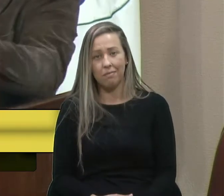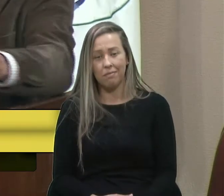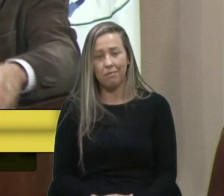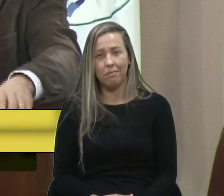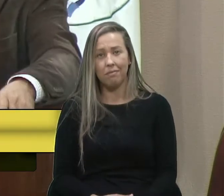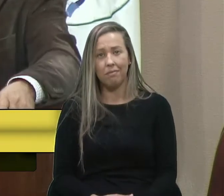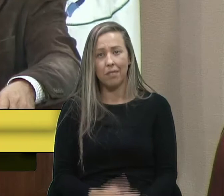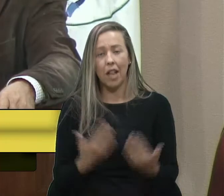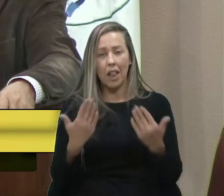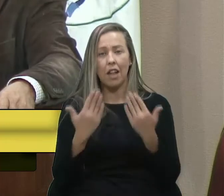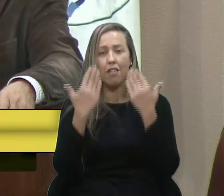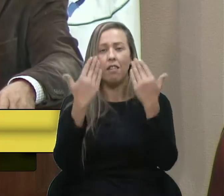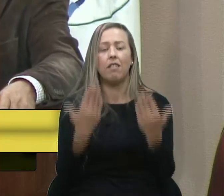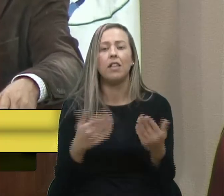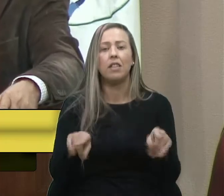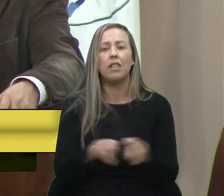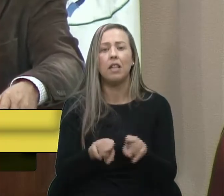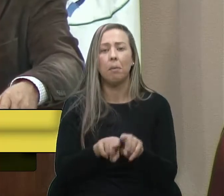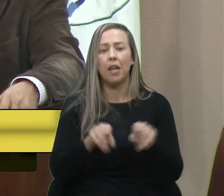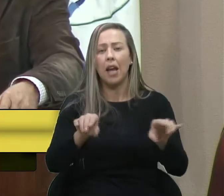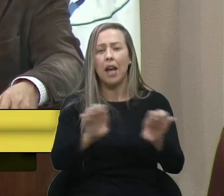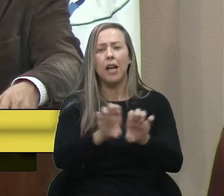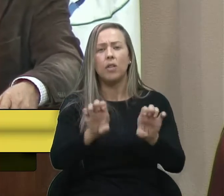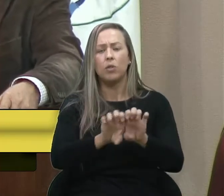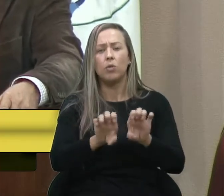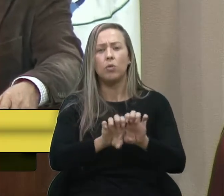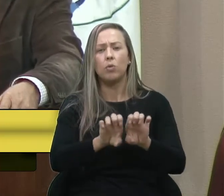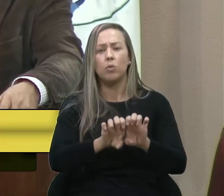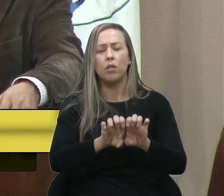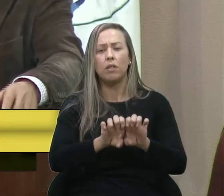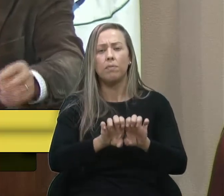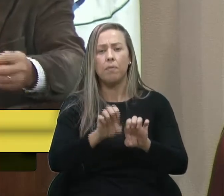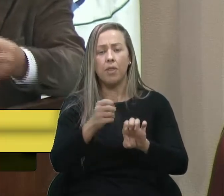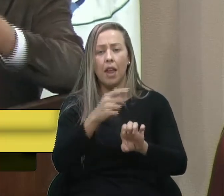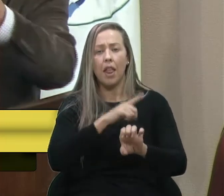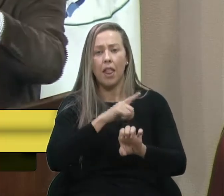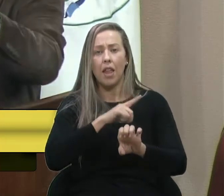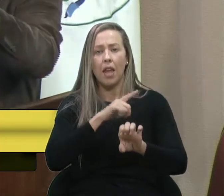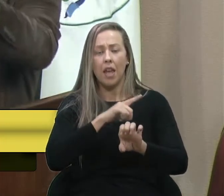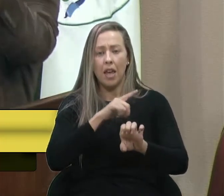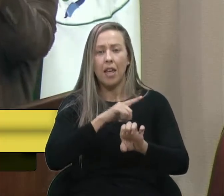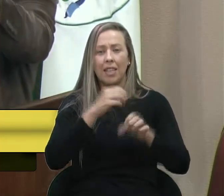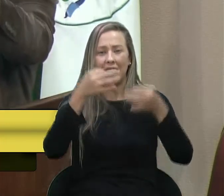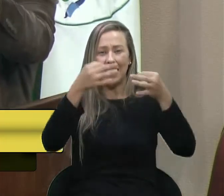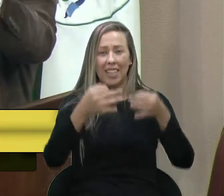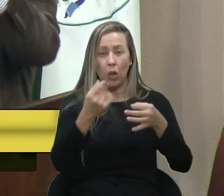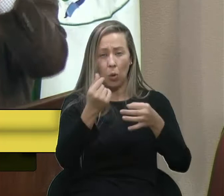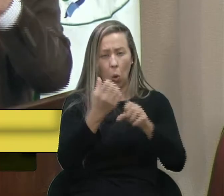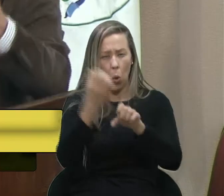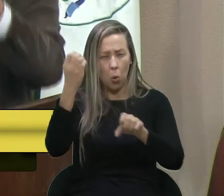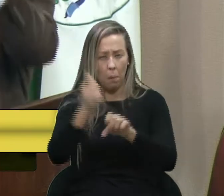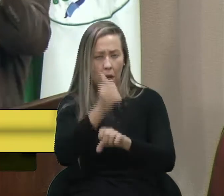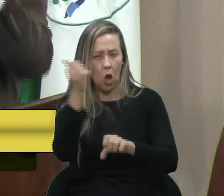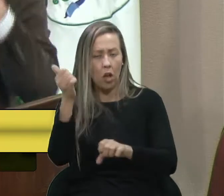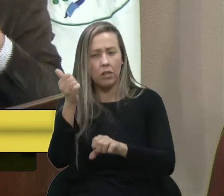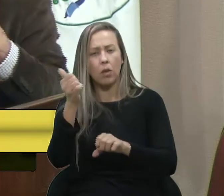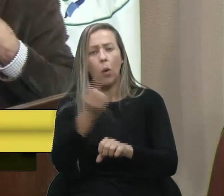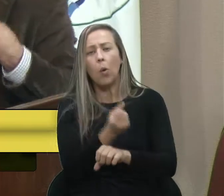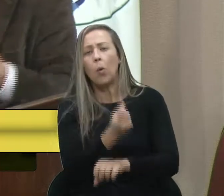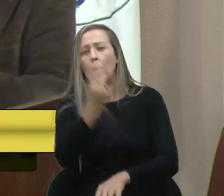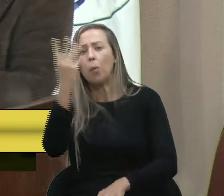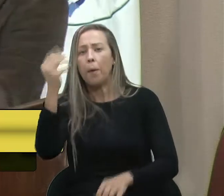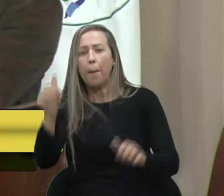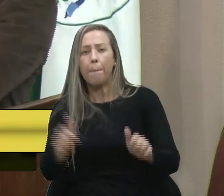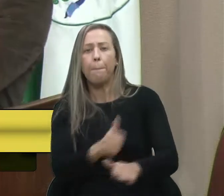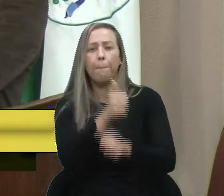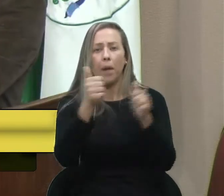Ali na frente também, além da infraestrutura, quando tiver um poder aquisitivo, uma receita um pouco melhor, quantas vezes, vereador Marcon,